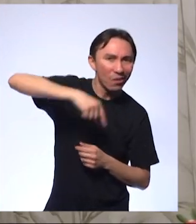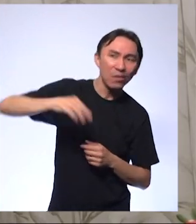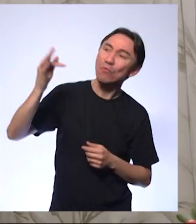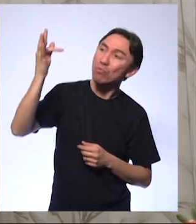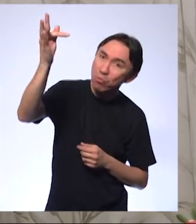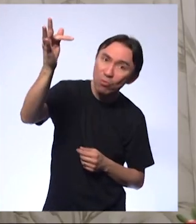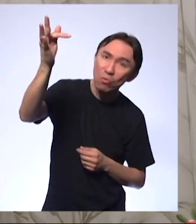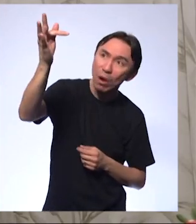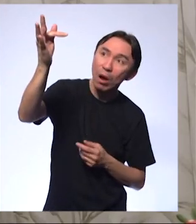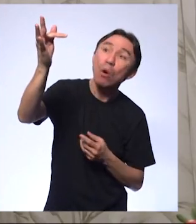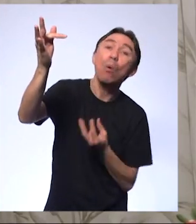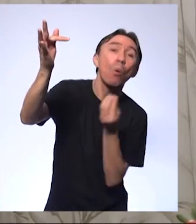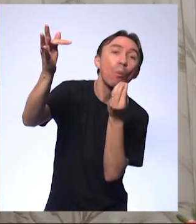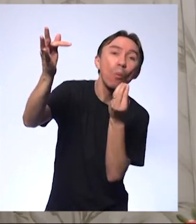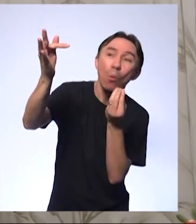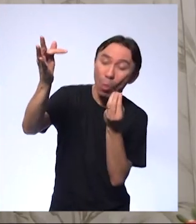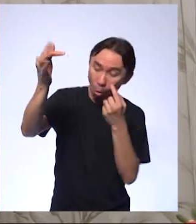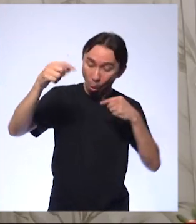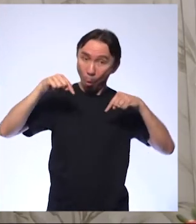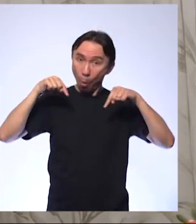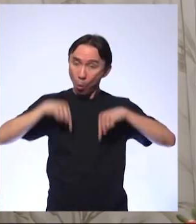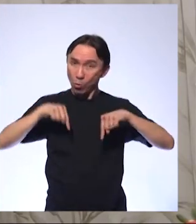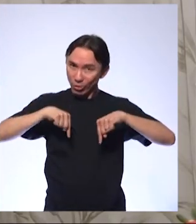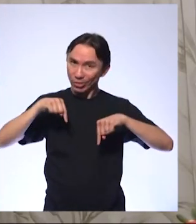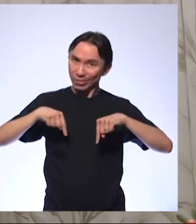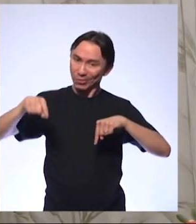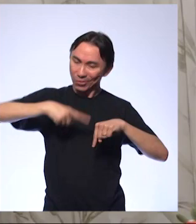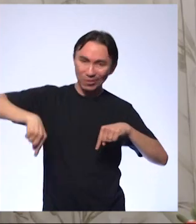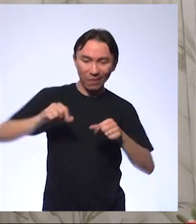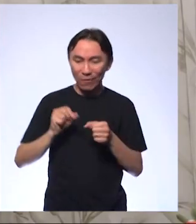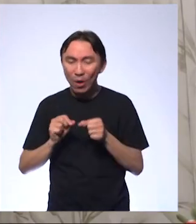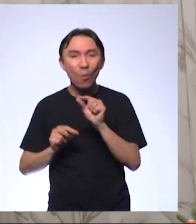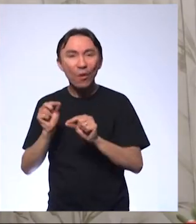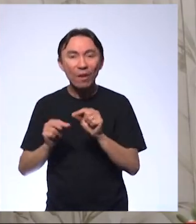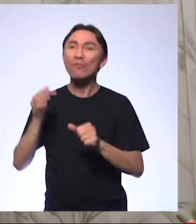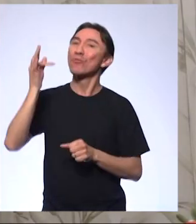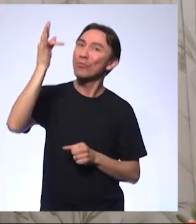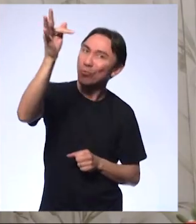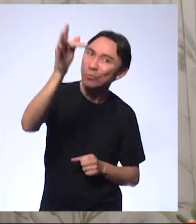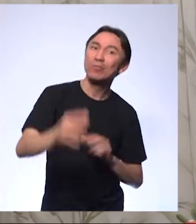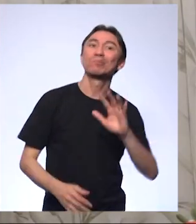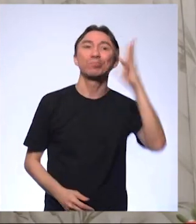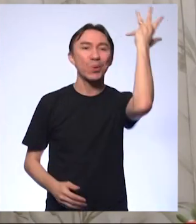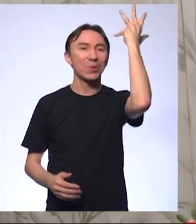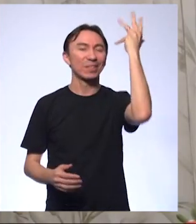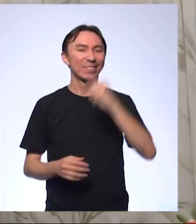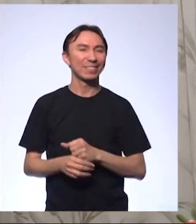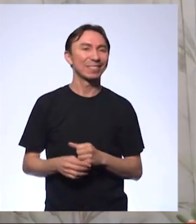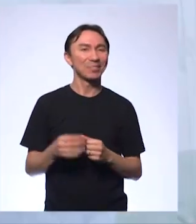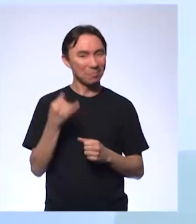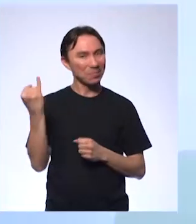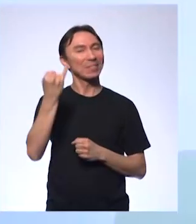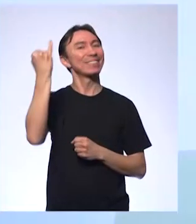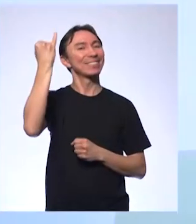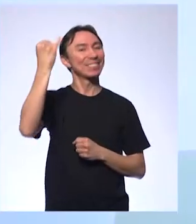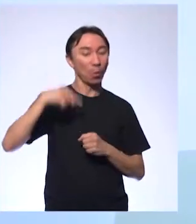faz hoje. Nós plantamos hoje para colher amanhã. Então é importante que você cuide das suas sementes.